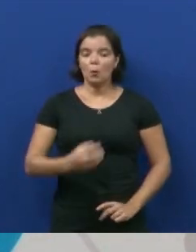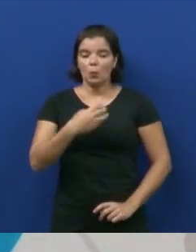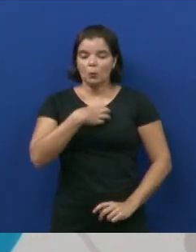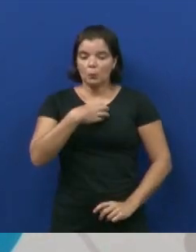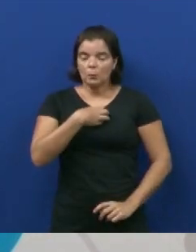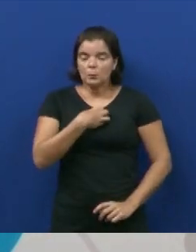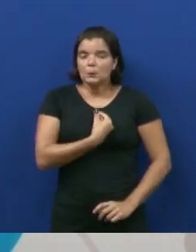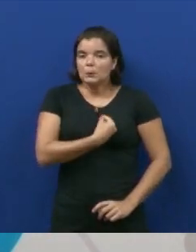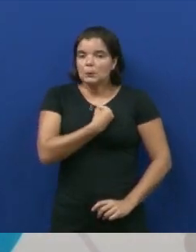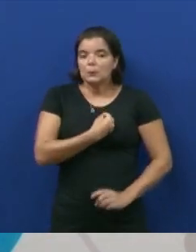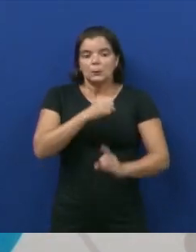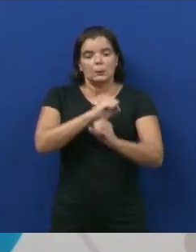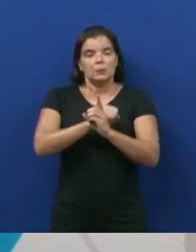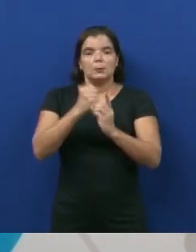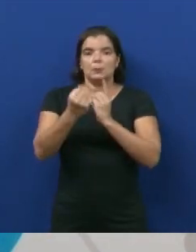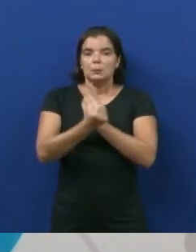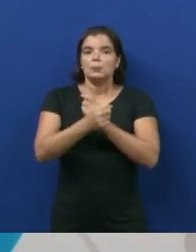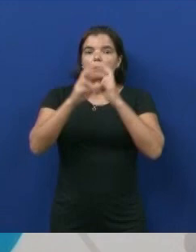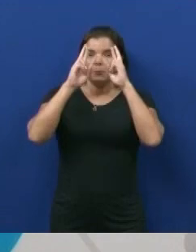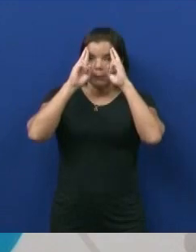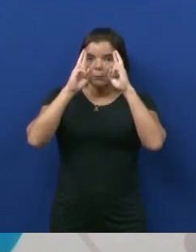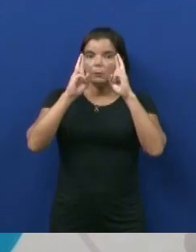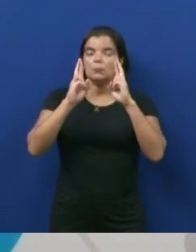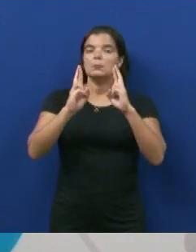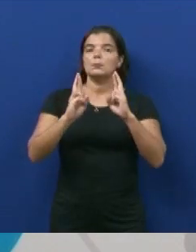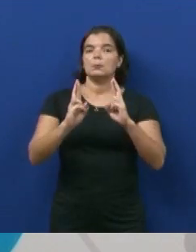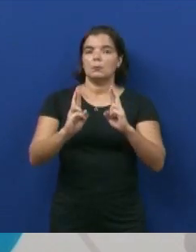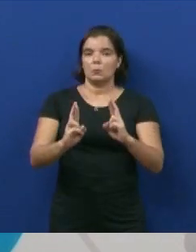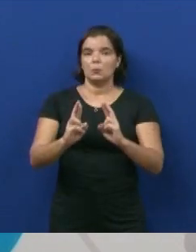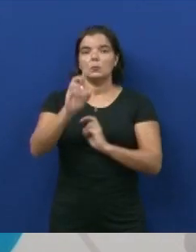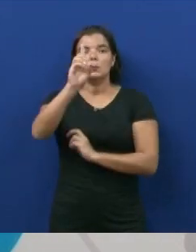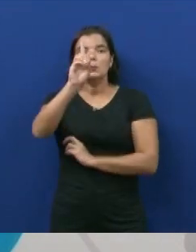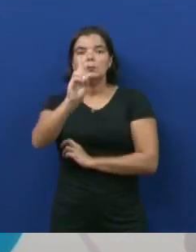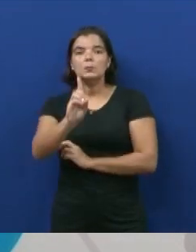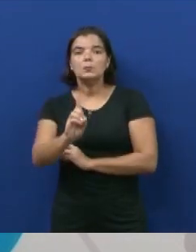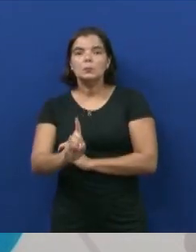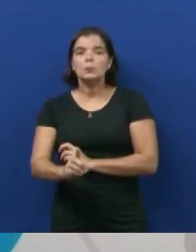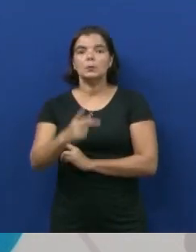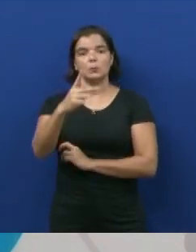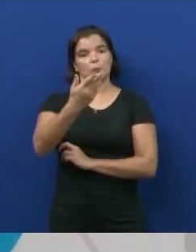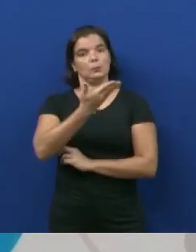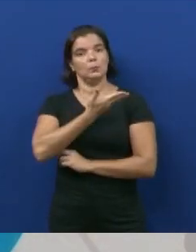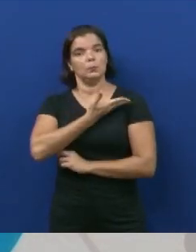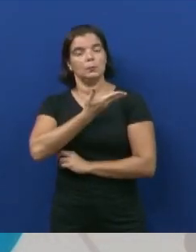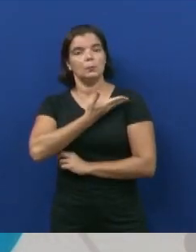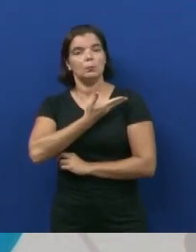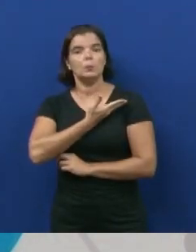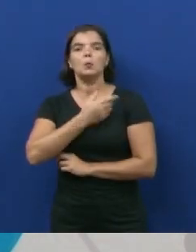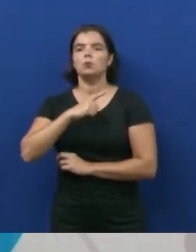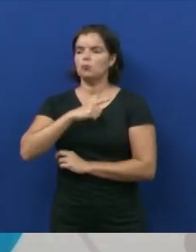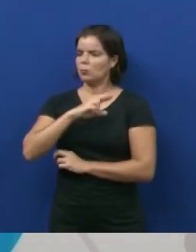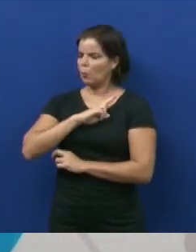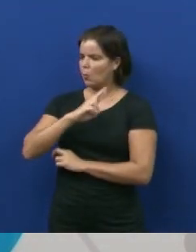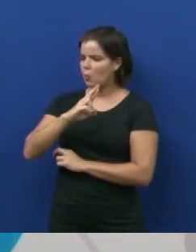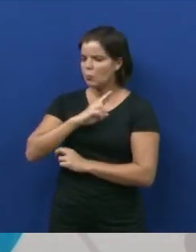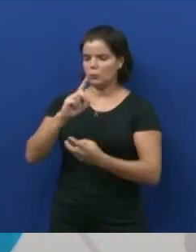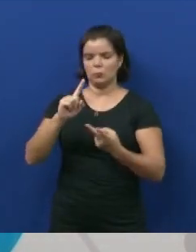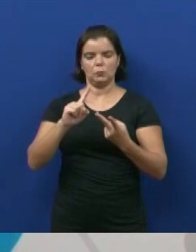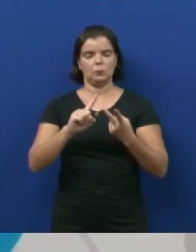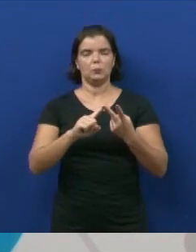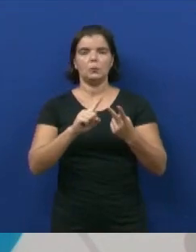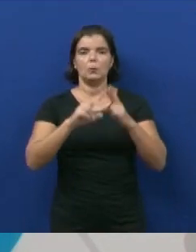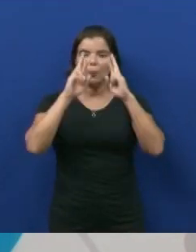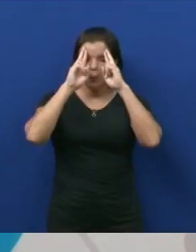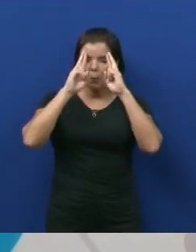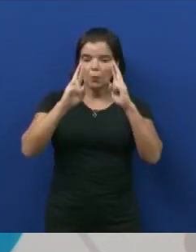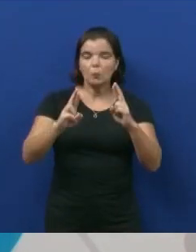viver na sociedade, respeitando, né, o direito do seu colega de ter a religião, respeitando o